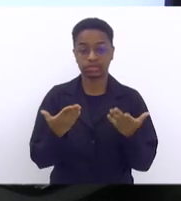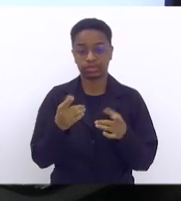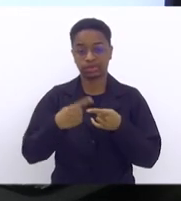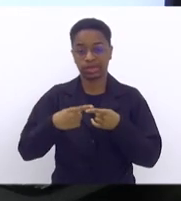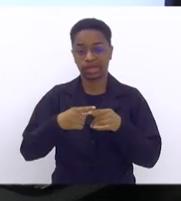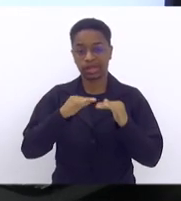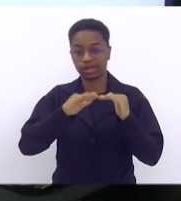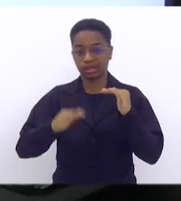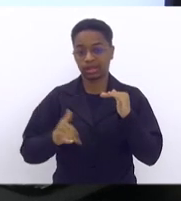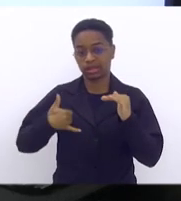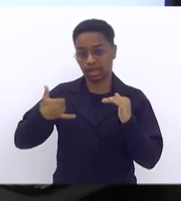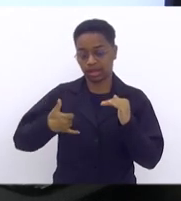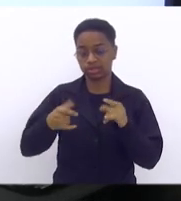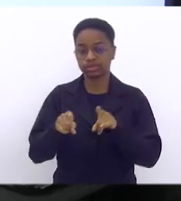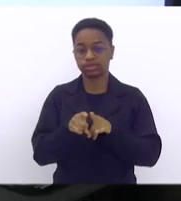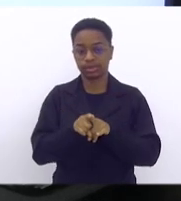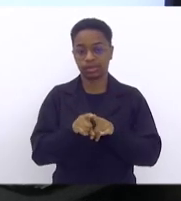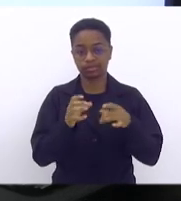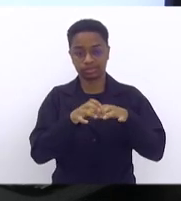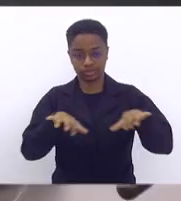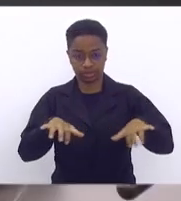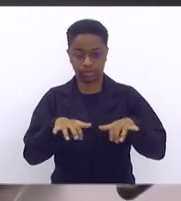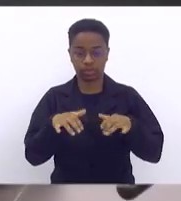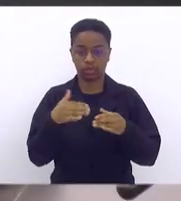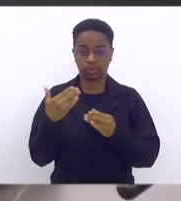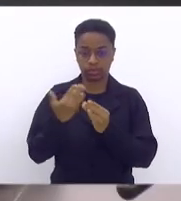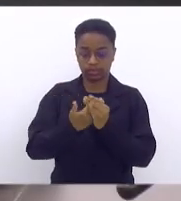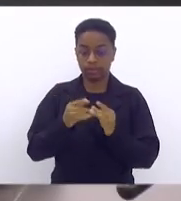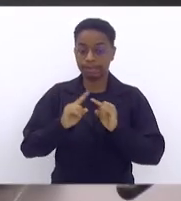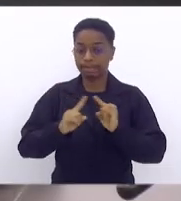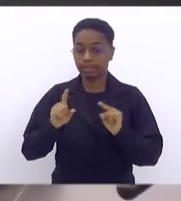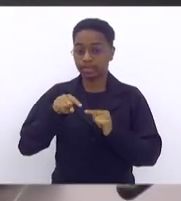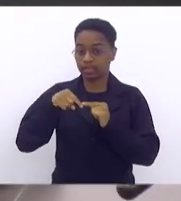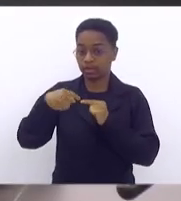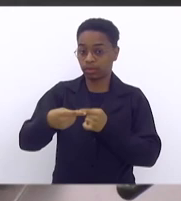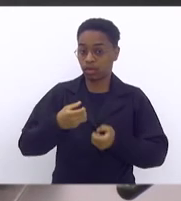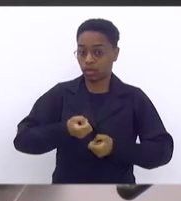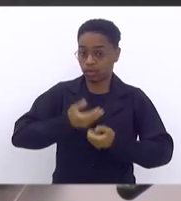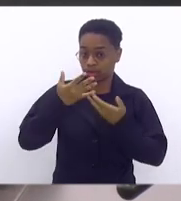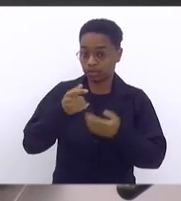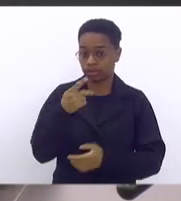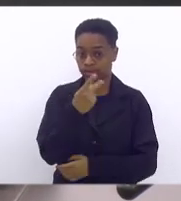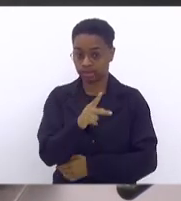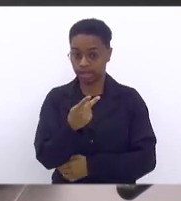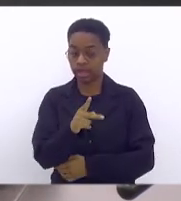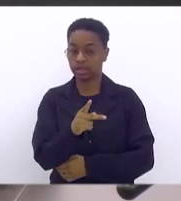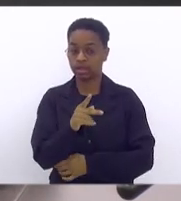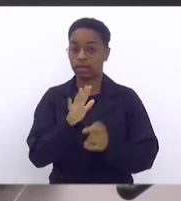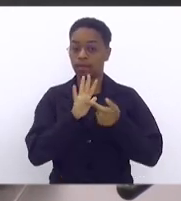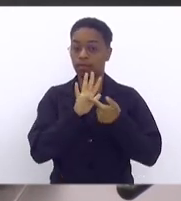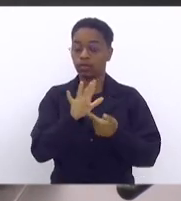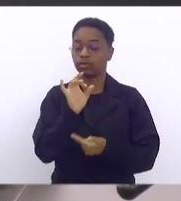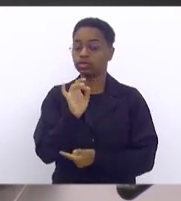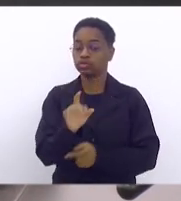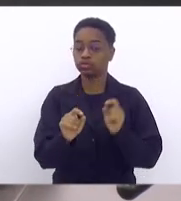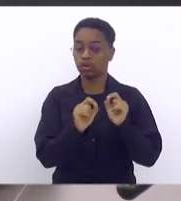o procedimento foi desmembrado. Fato é que, quando o depoimento da adolescente chega nos autos, só consta que